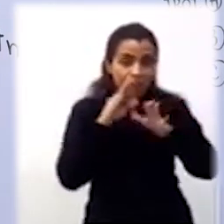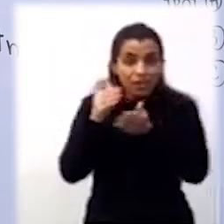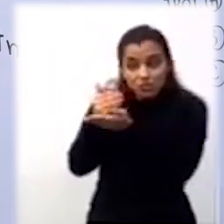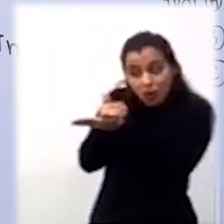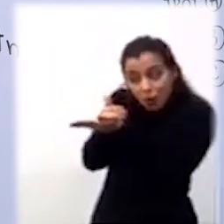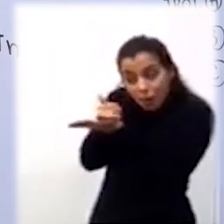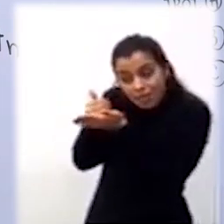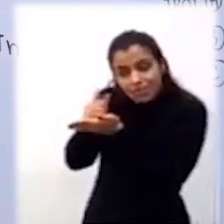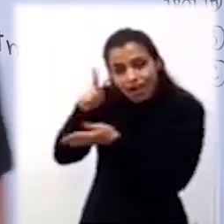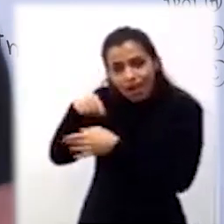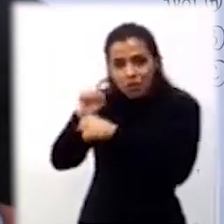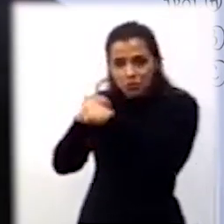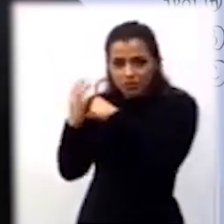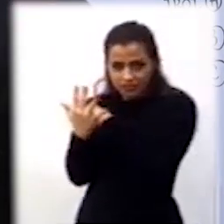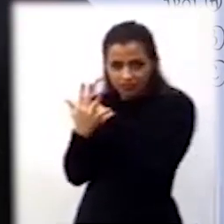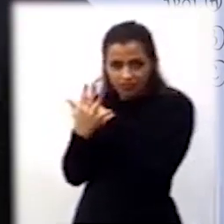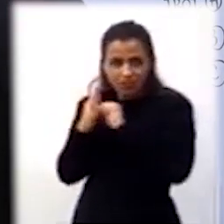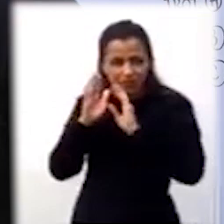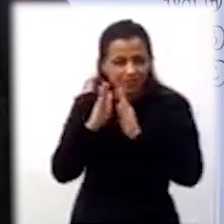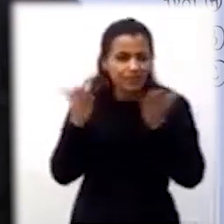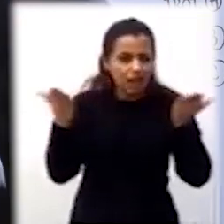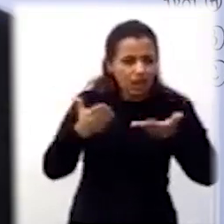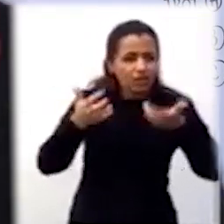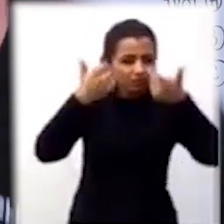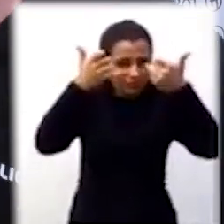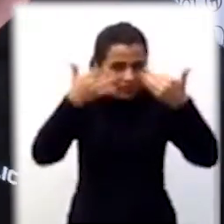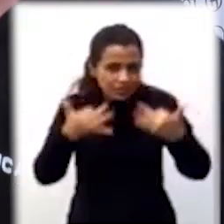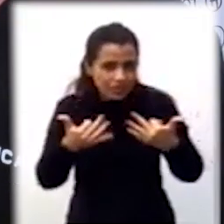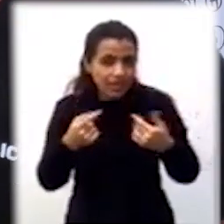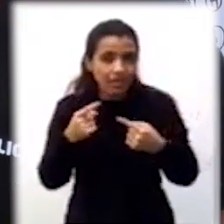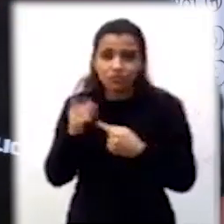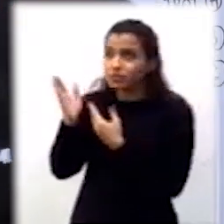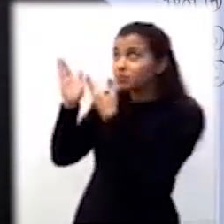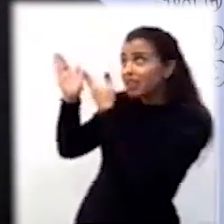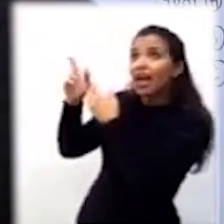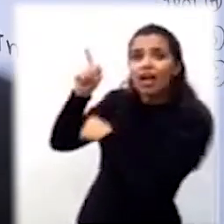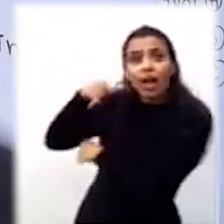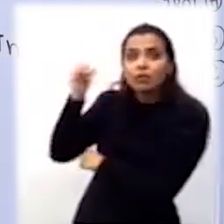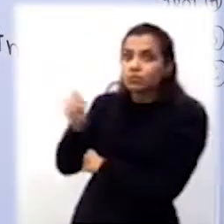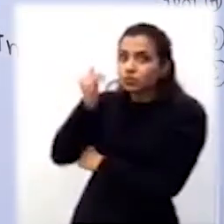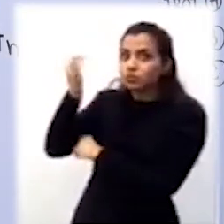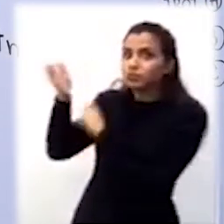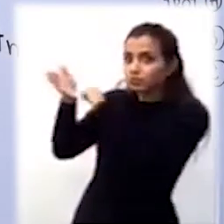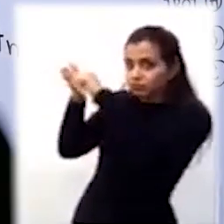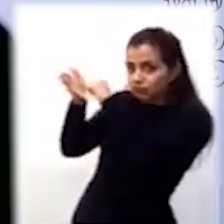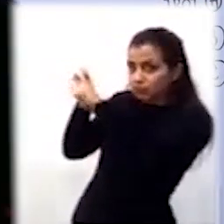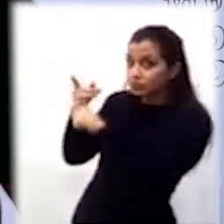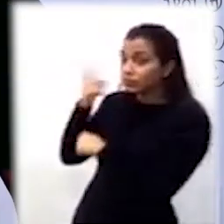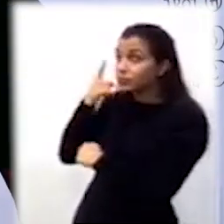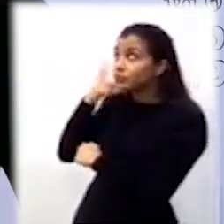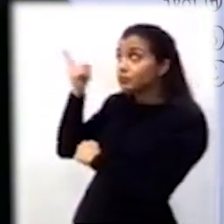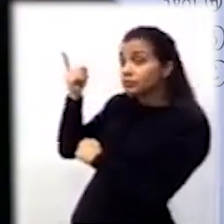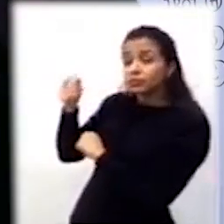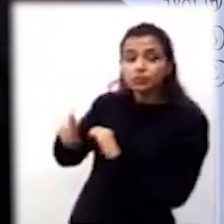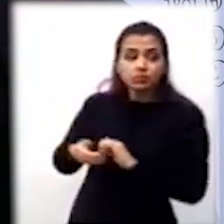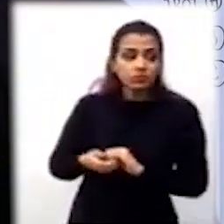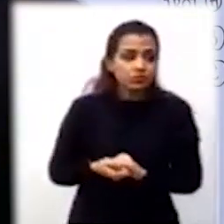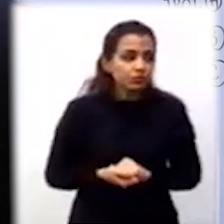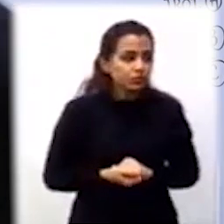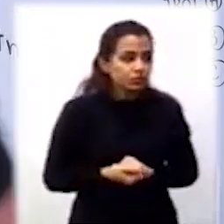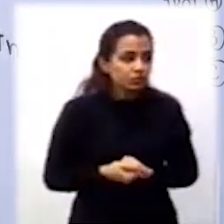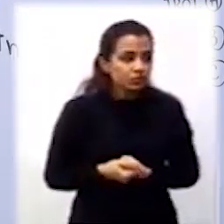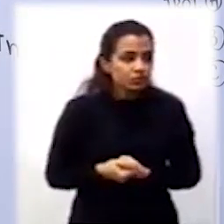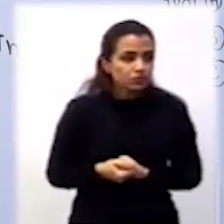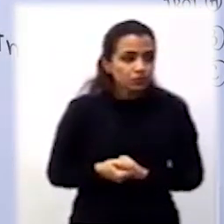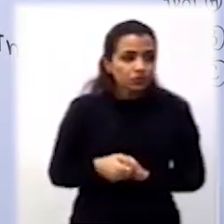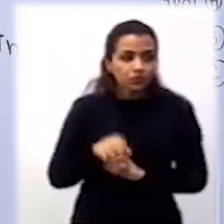o especificamente que a gente está trabalhando agora, se vier em prova, por isso que é importante anotar isso aqui, galera. Ele, olha aqui a nova nomenclatura, é nova, tá?